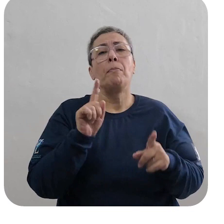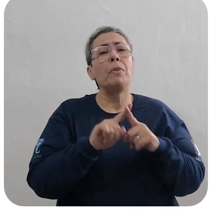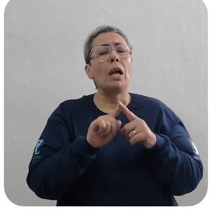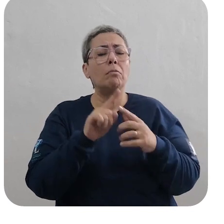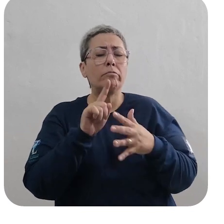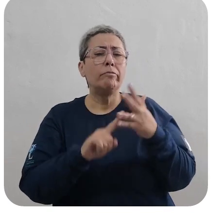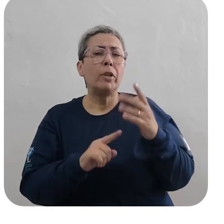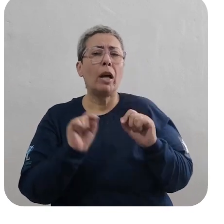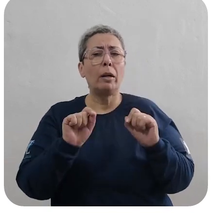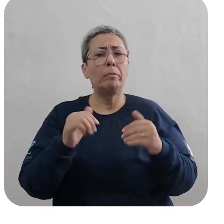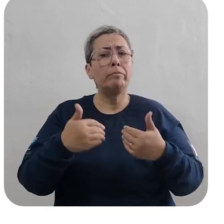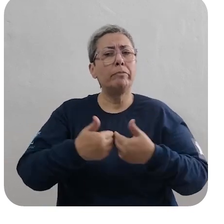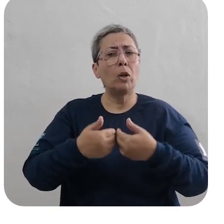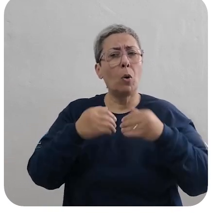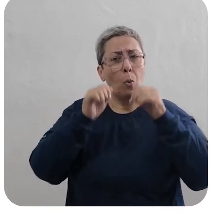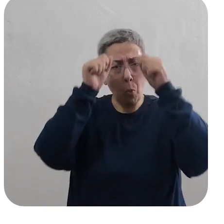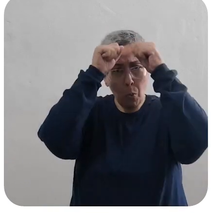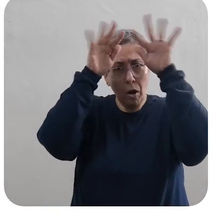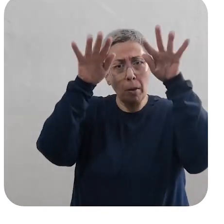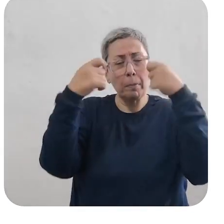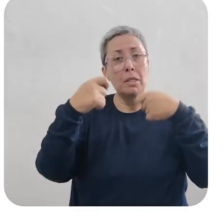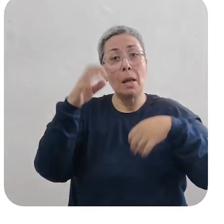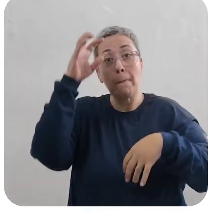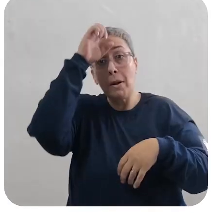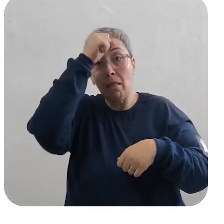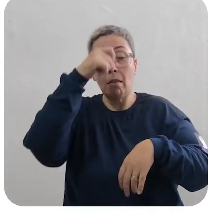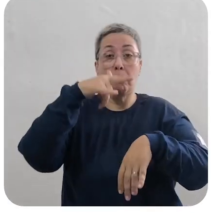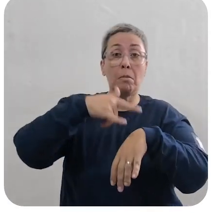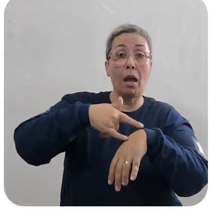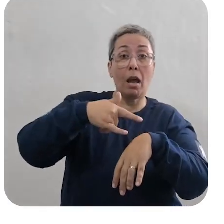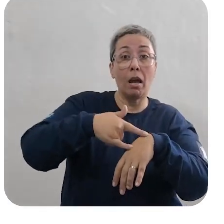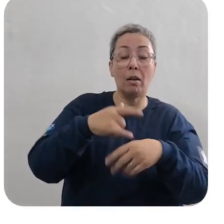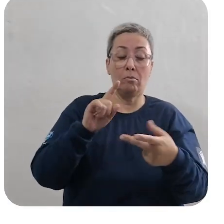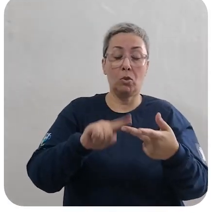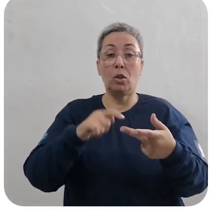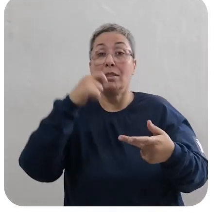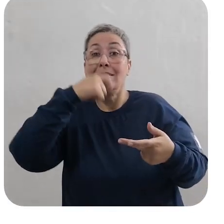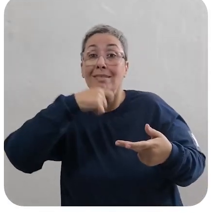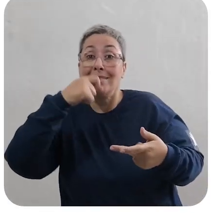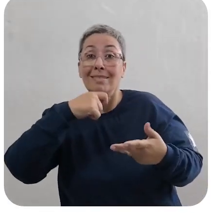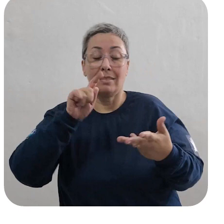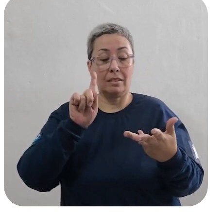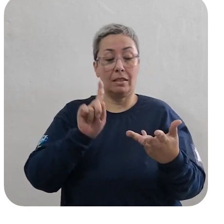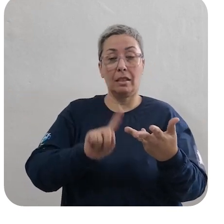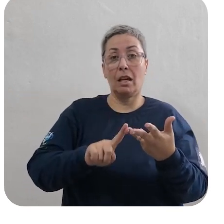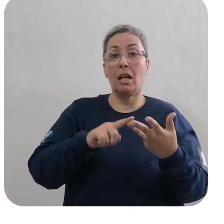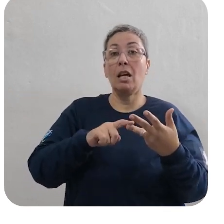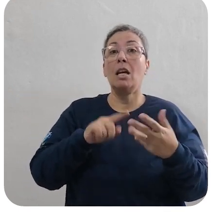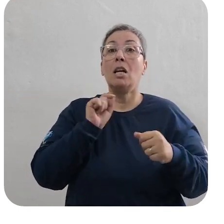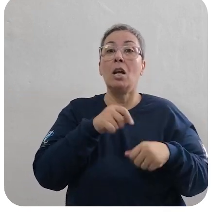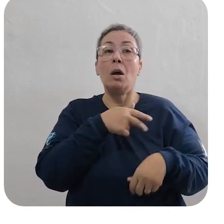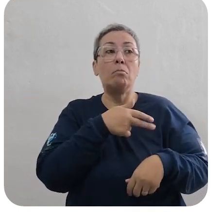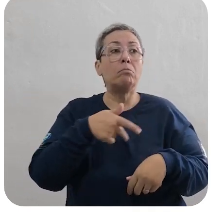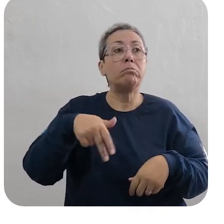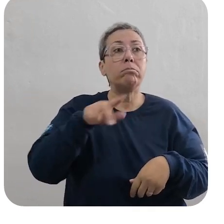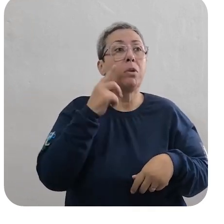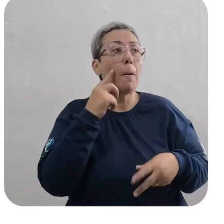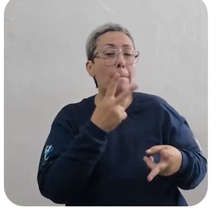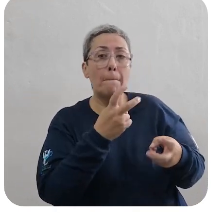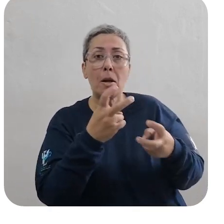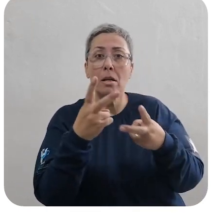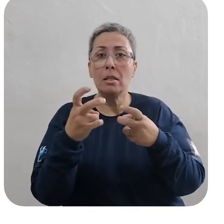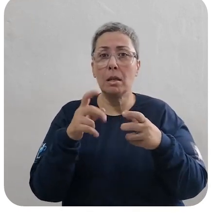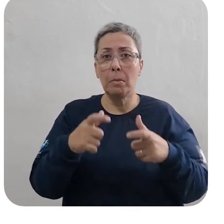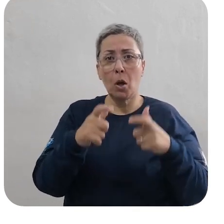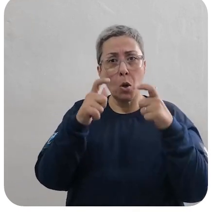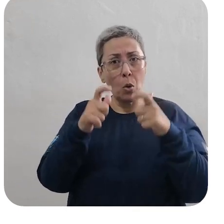Considerando que o educando com autismo precisa aprender a usar o banheiro, escovar os dentes, andar e reconhecer